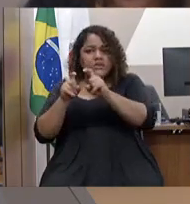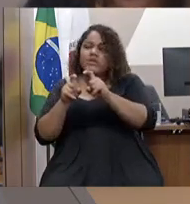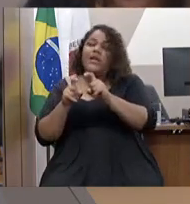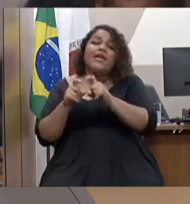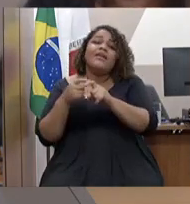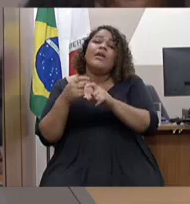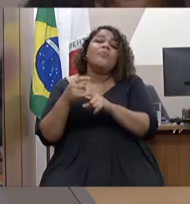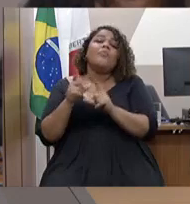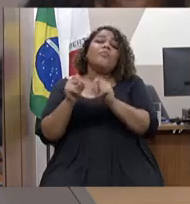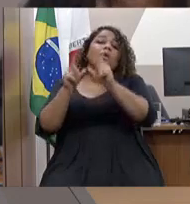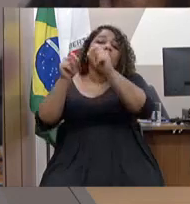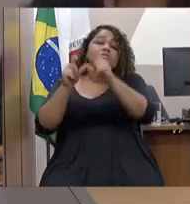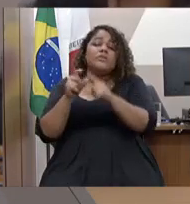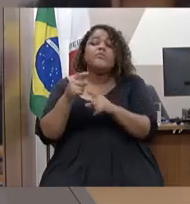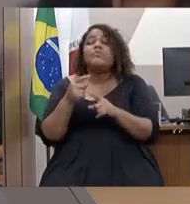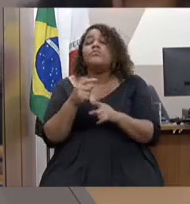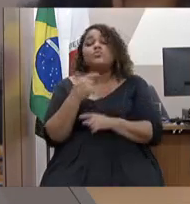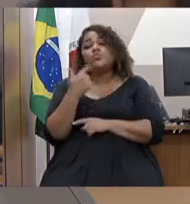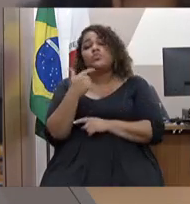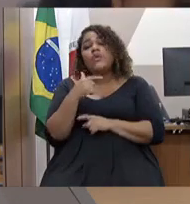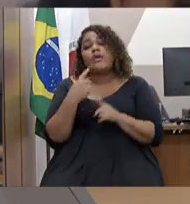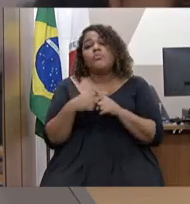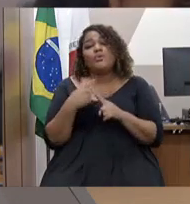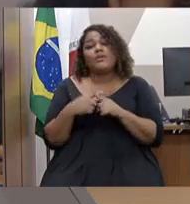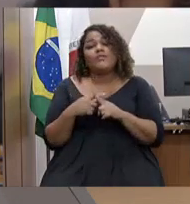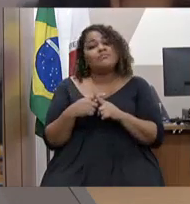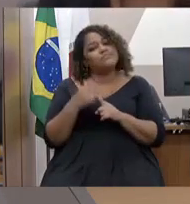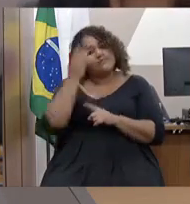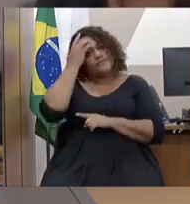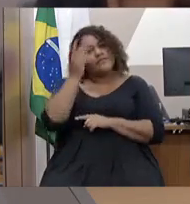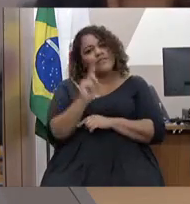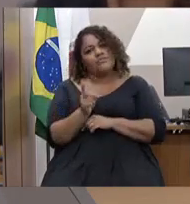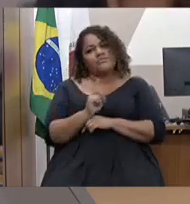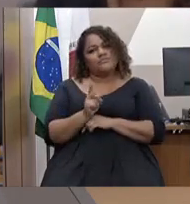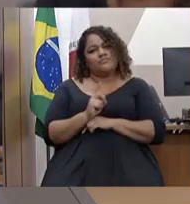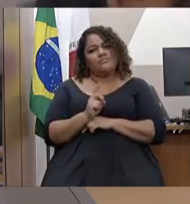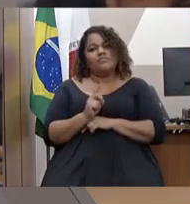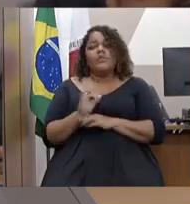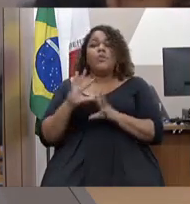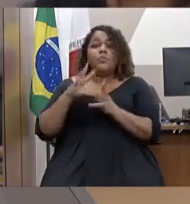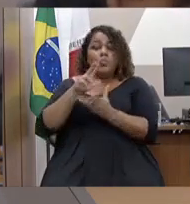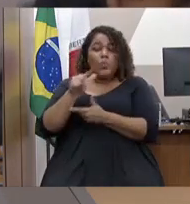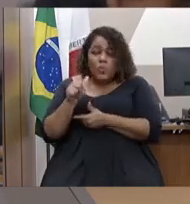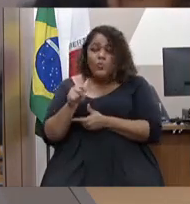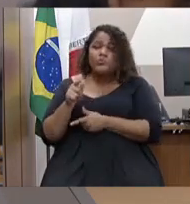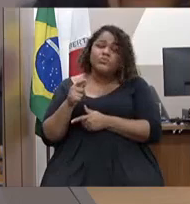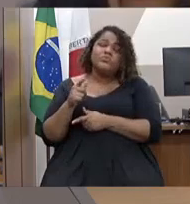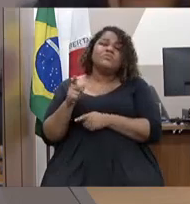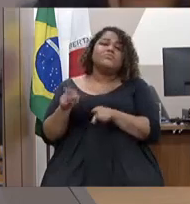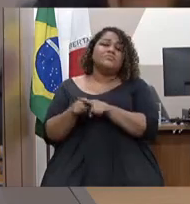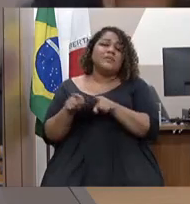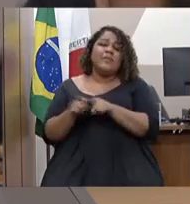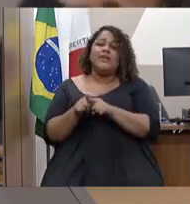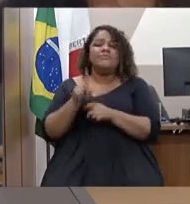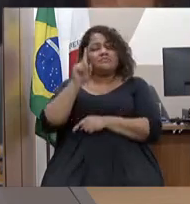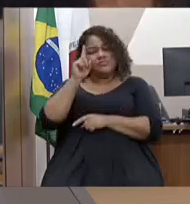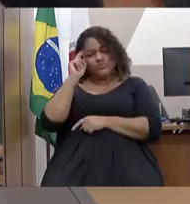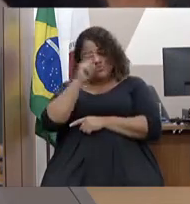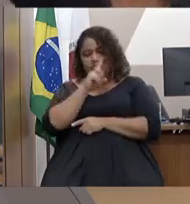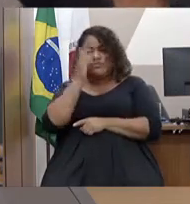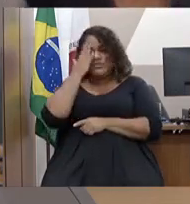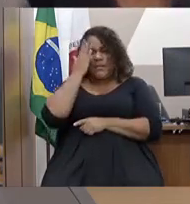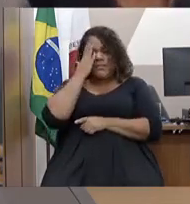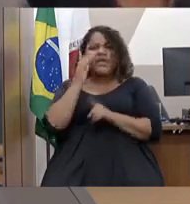isso no mundo inteiro tem é difícil de dizer quando que aquela doença especialmente o câncer foi causada pelo trabalho